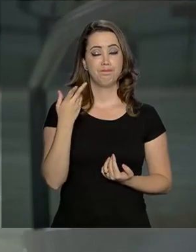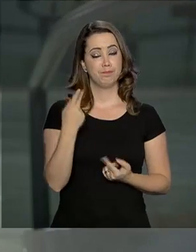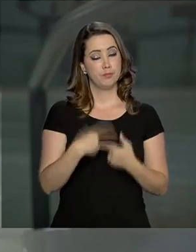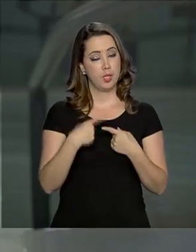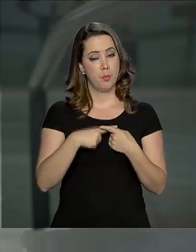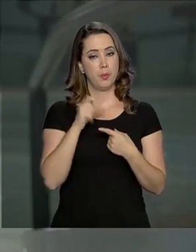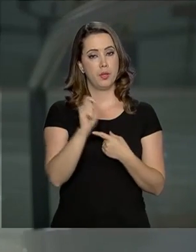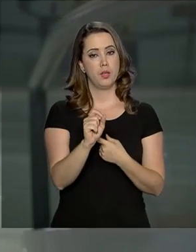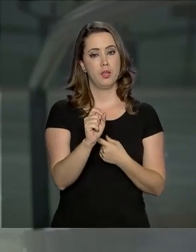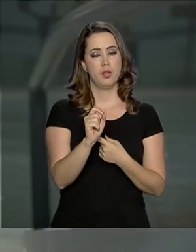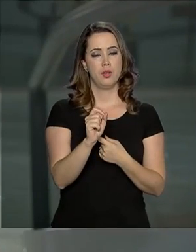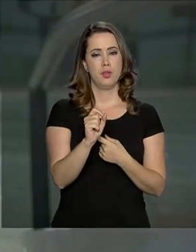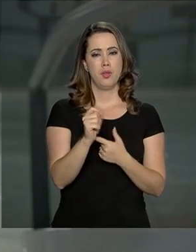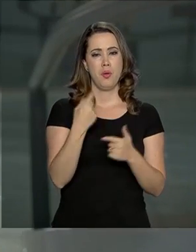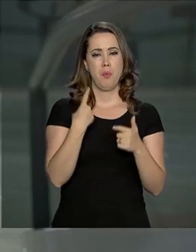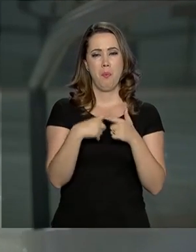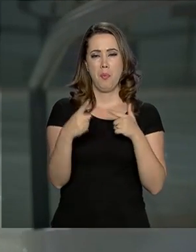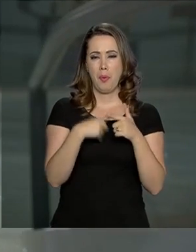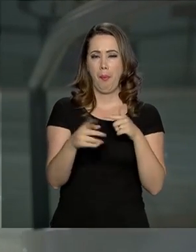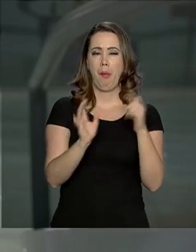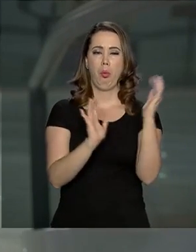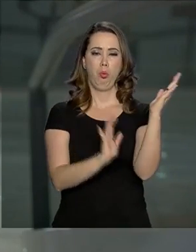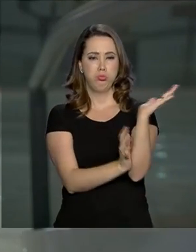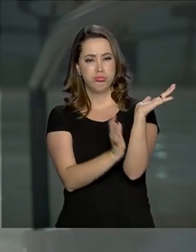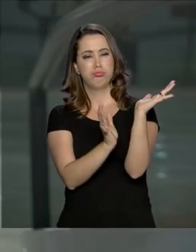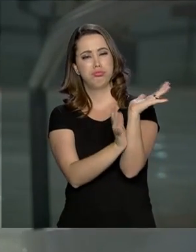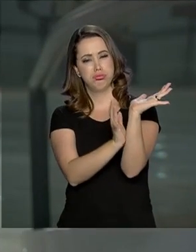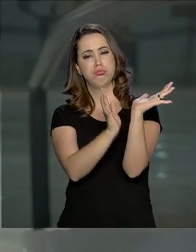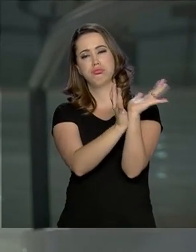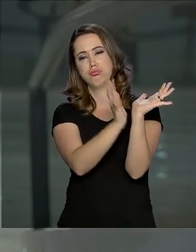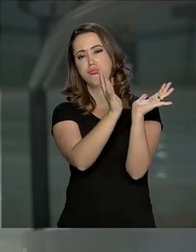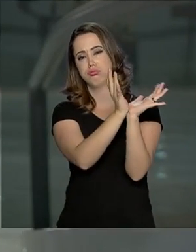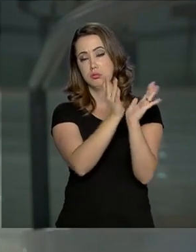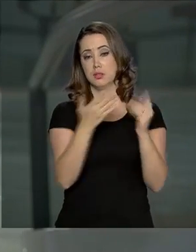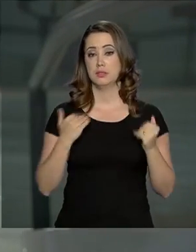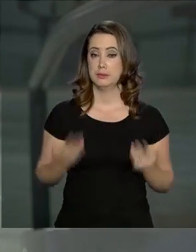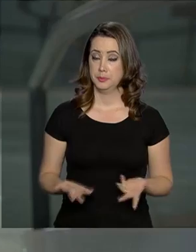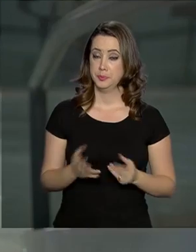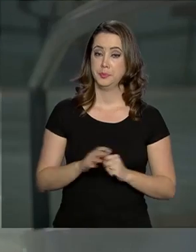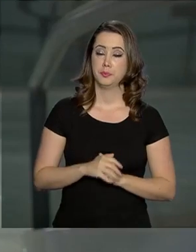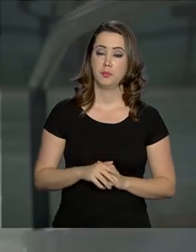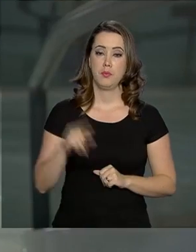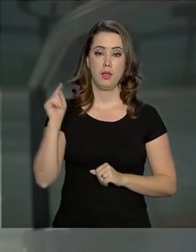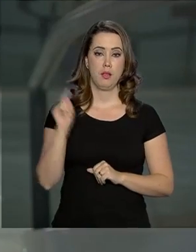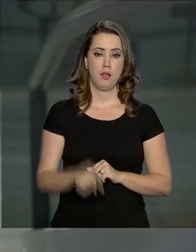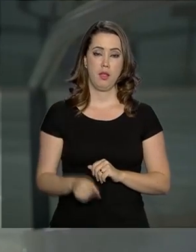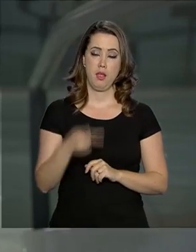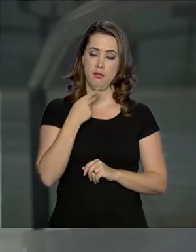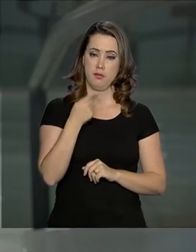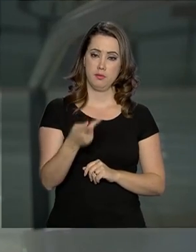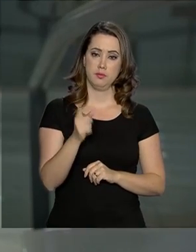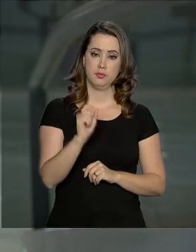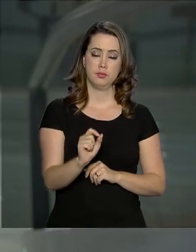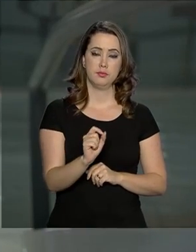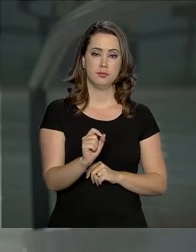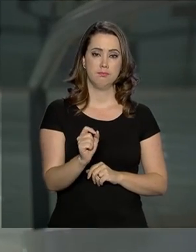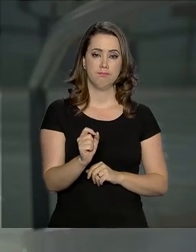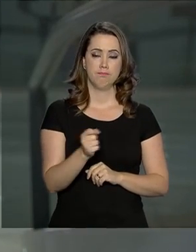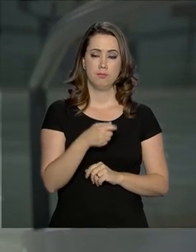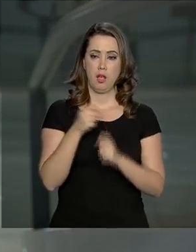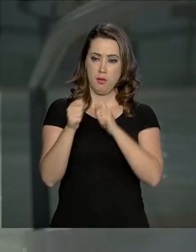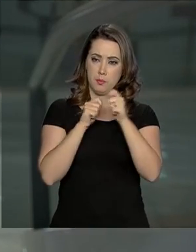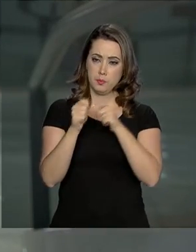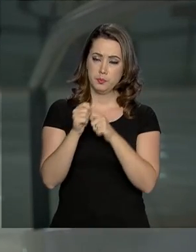em boa parte por entraves burocráticos. Bom, ainda foi informado aqui durante essa declaração